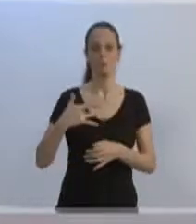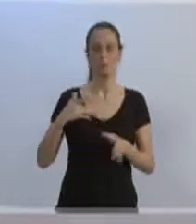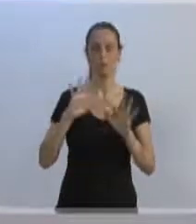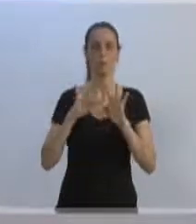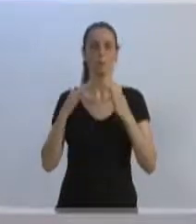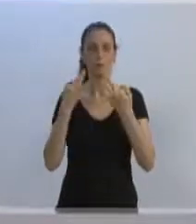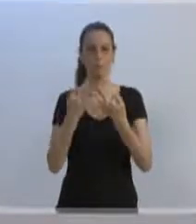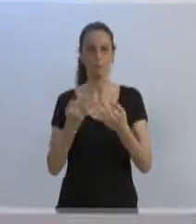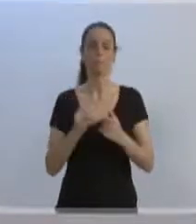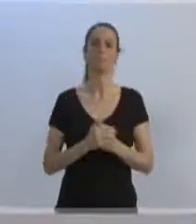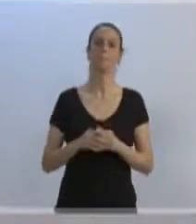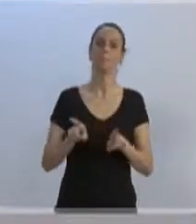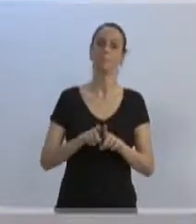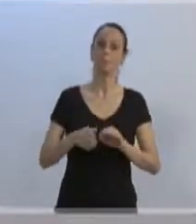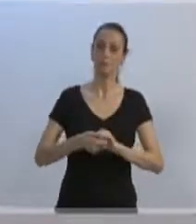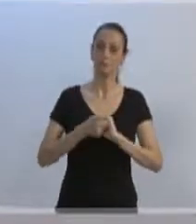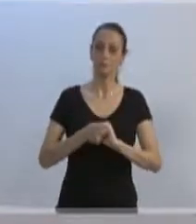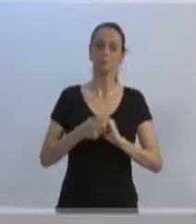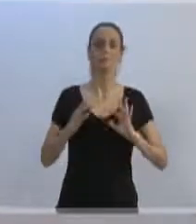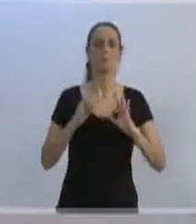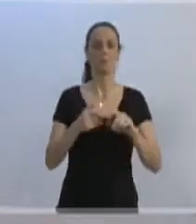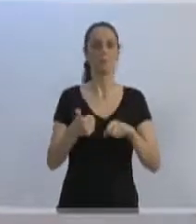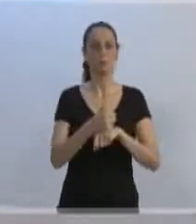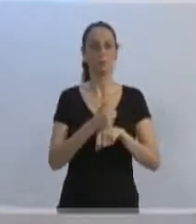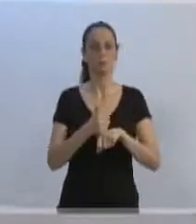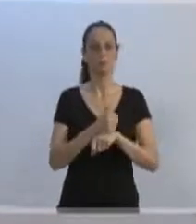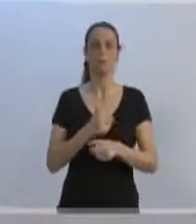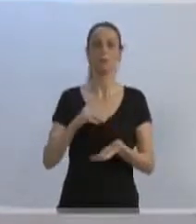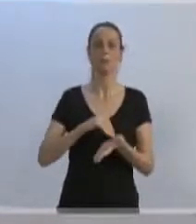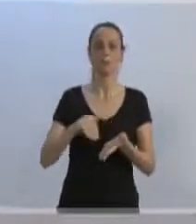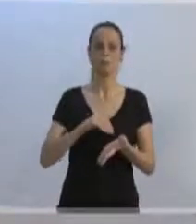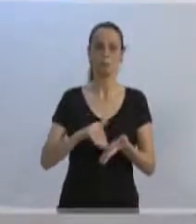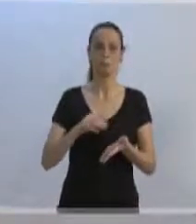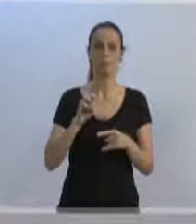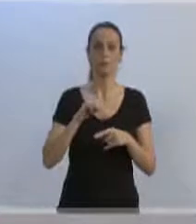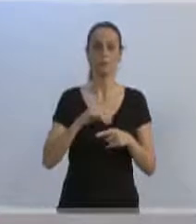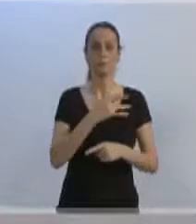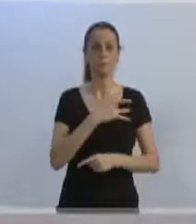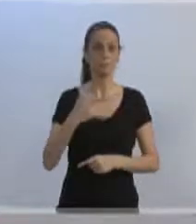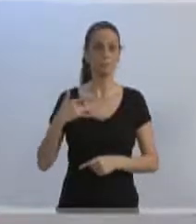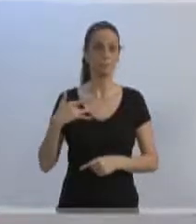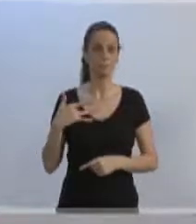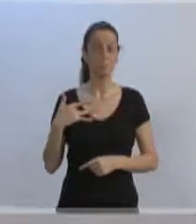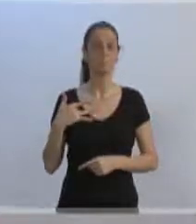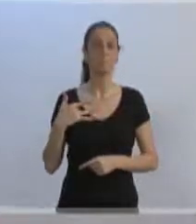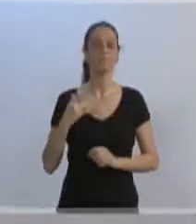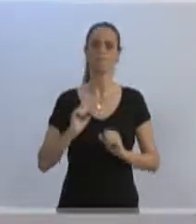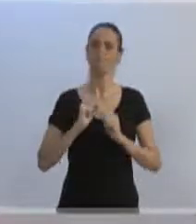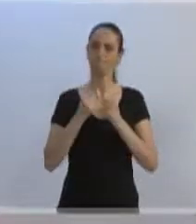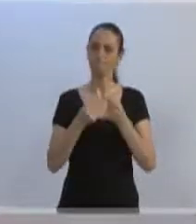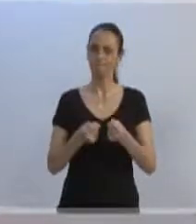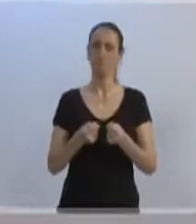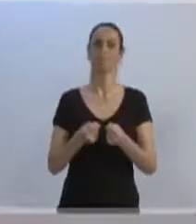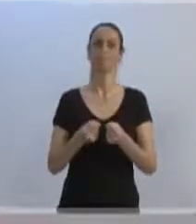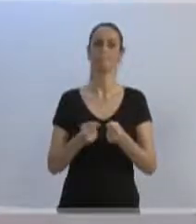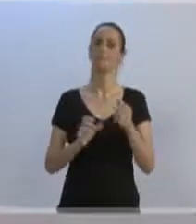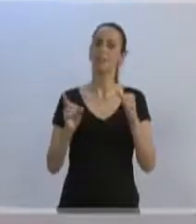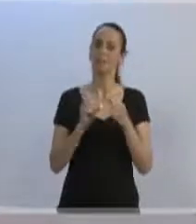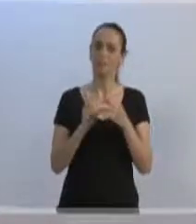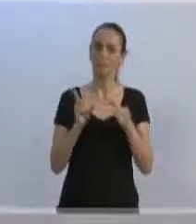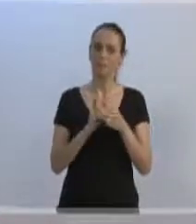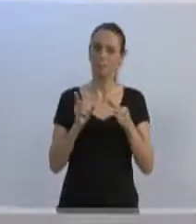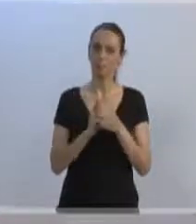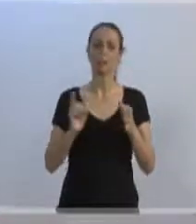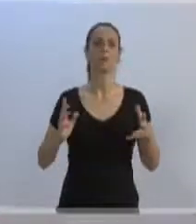os parabéns a todos os profissionais da secretaria municipal de saúde que se empenham em muito em prestar um atendimento